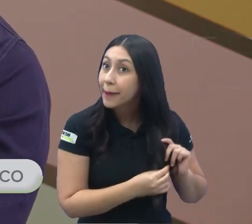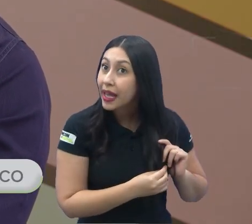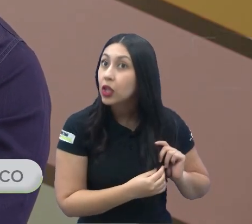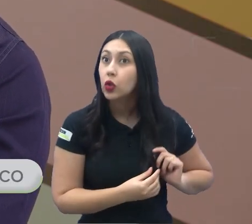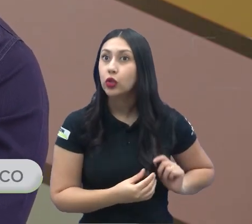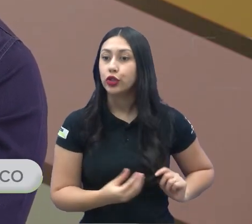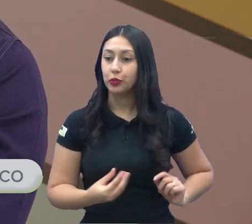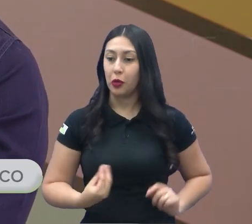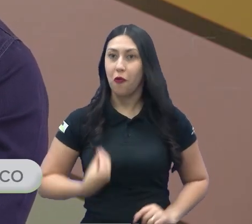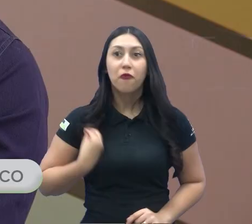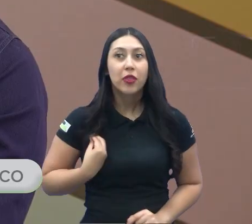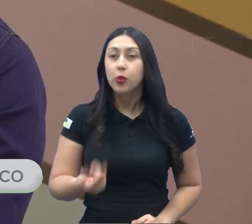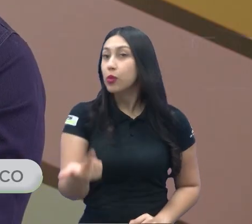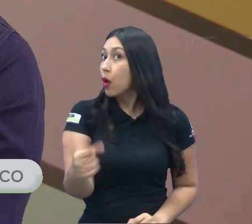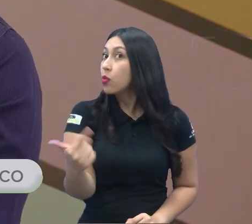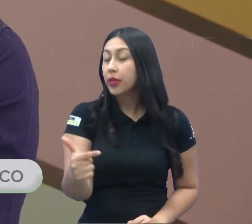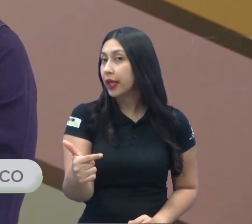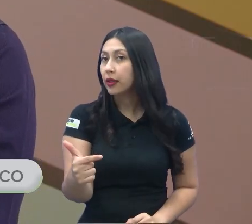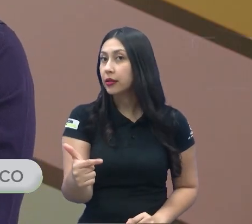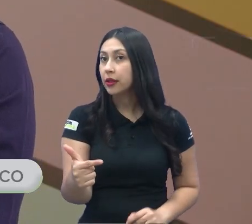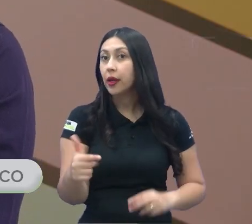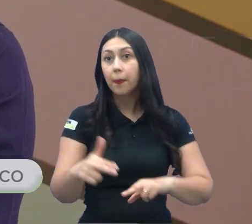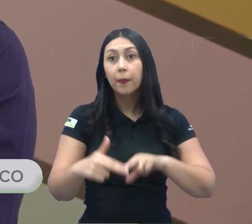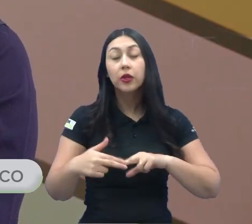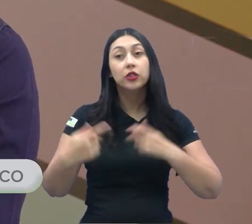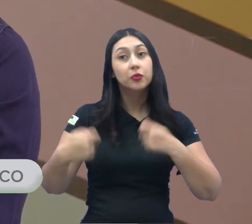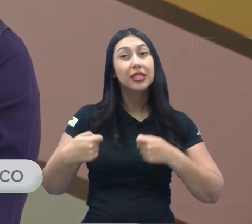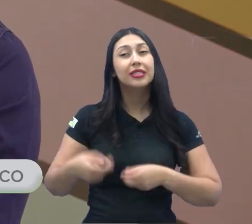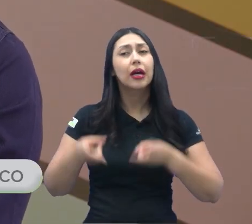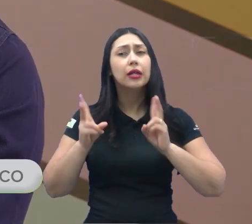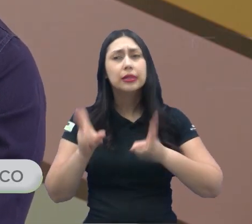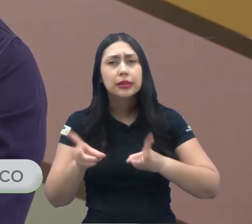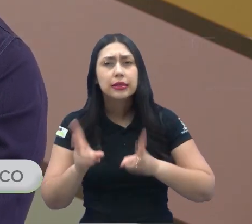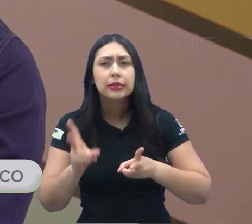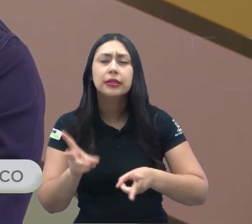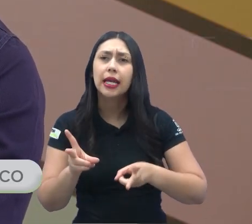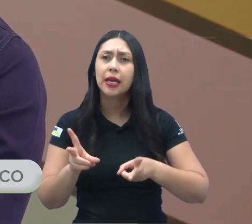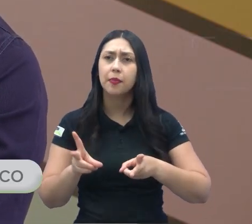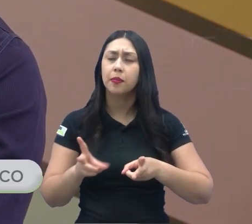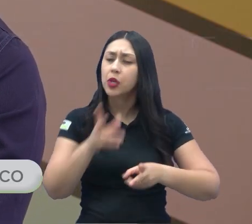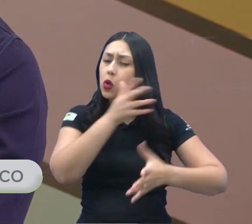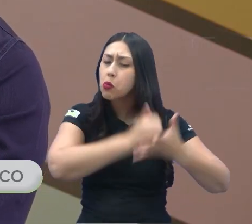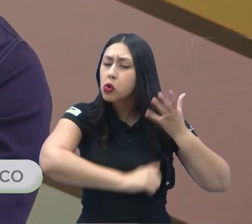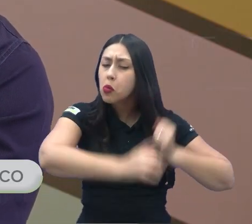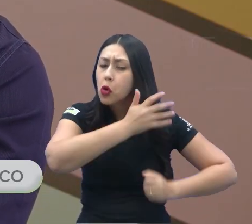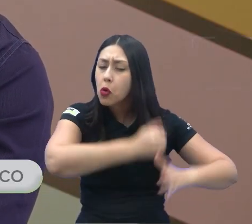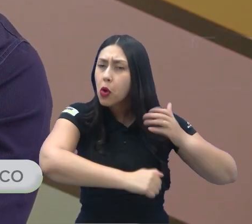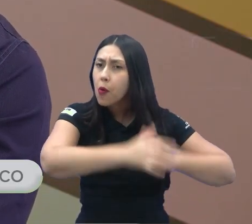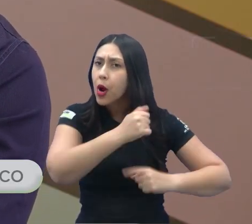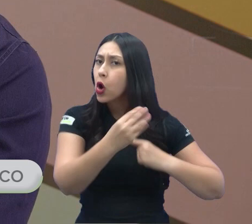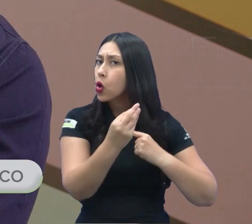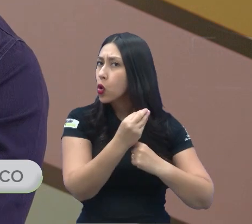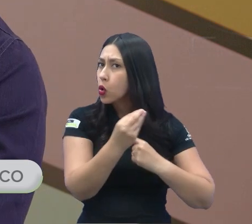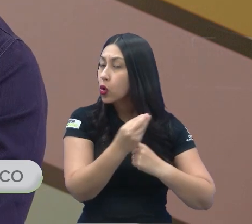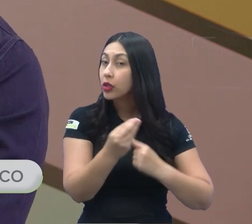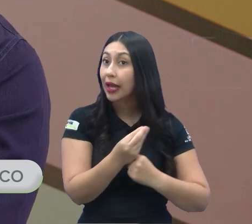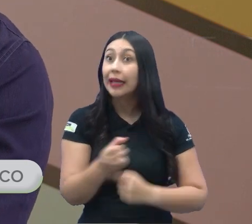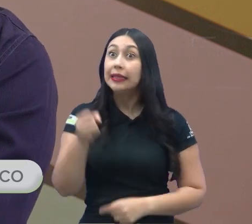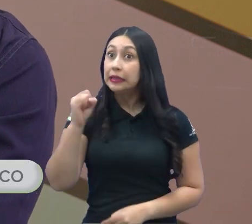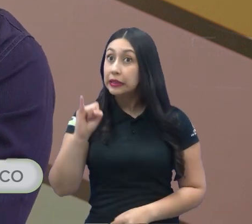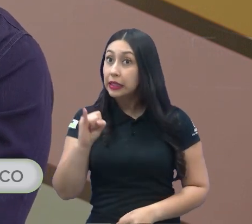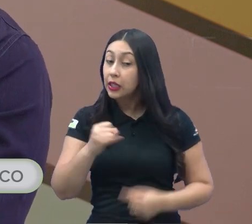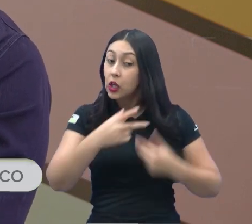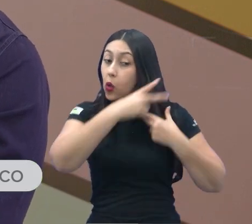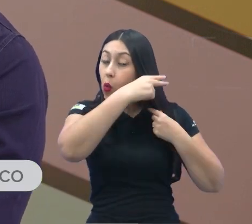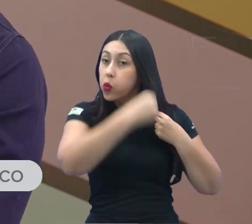legal a gente ter alguns cuidados, como por exemplo, hidratação semanal, vai usar algum secador, algo quente, protetor térmico sempre. Quando